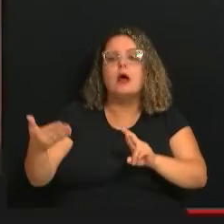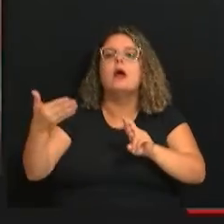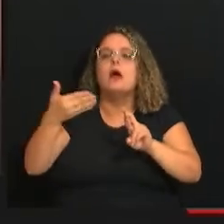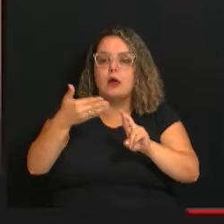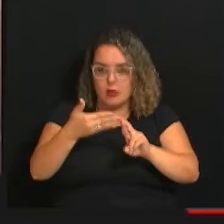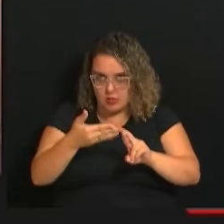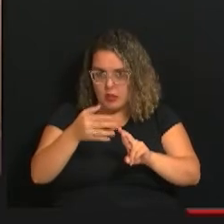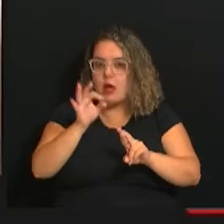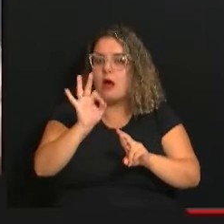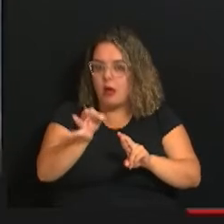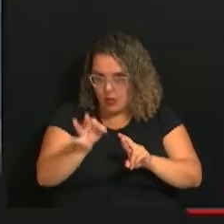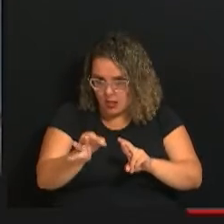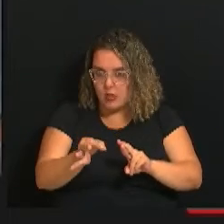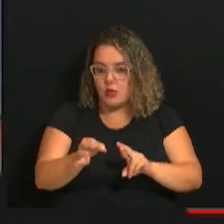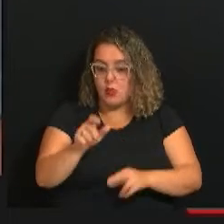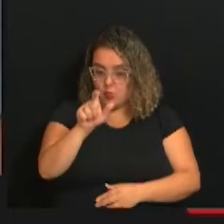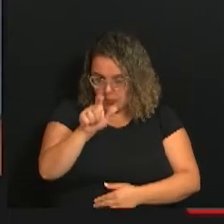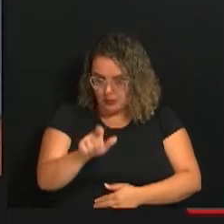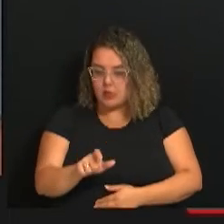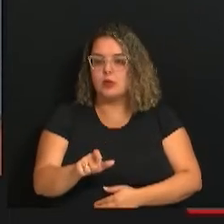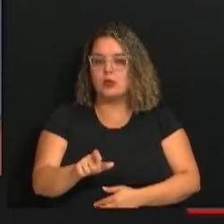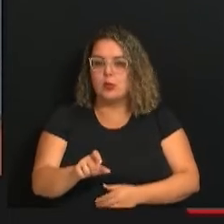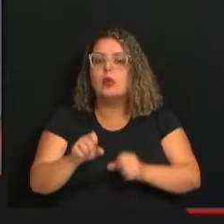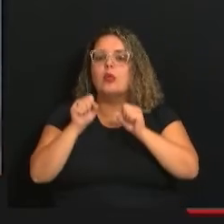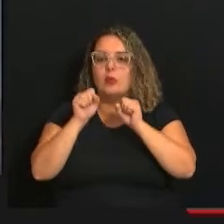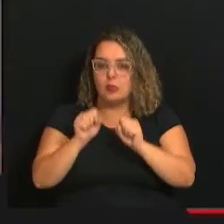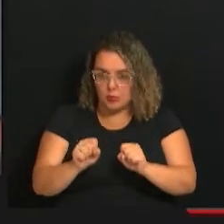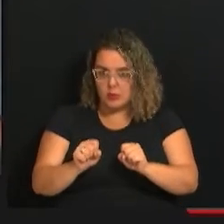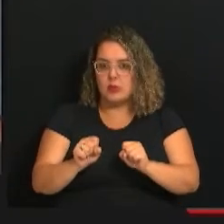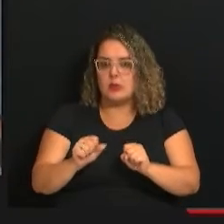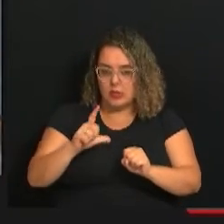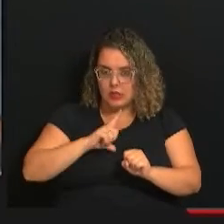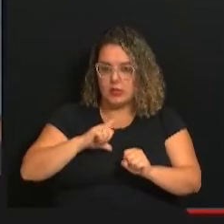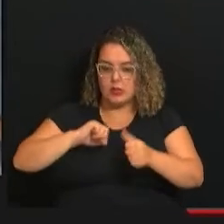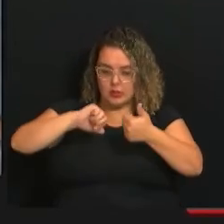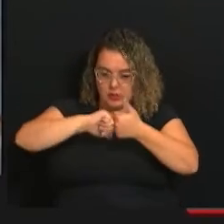de livros, de CDs, de shows, de teatro, de filmes.